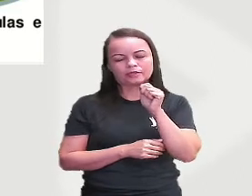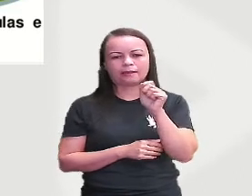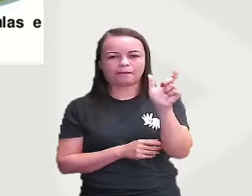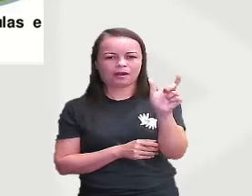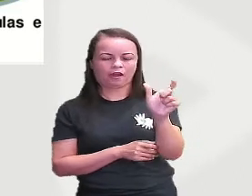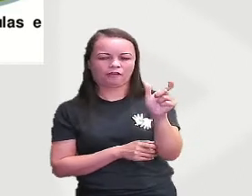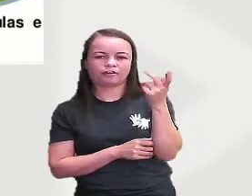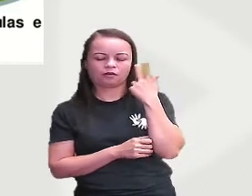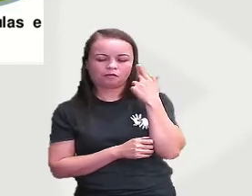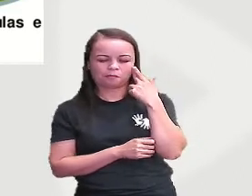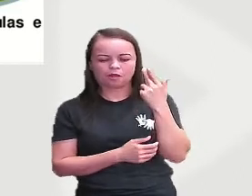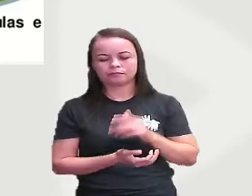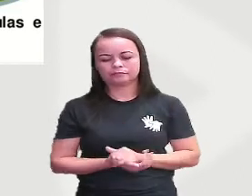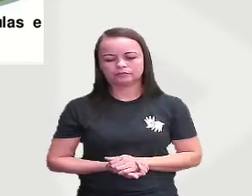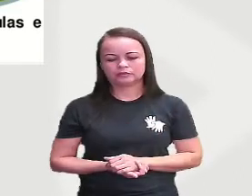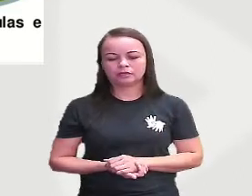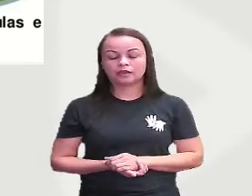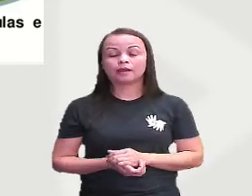na palavra